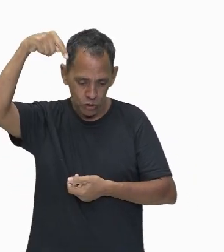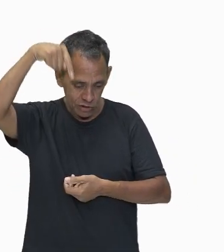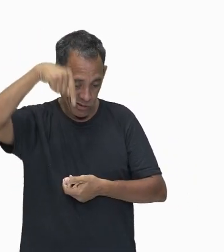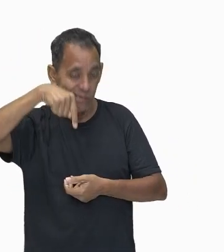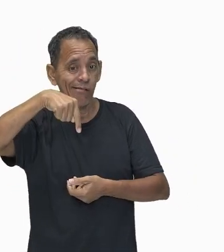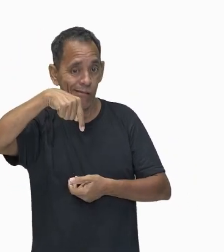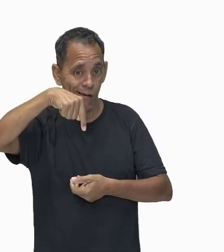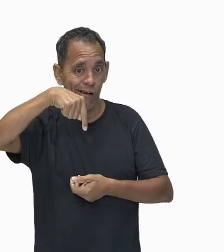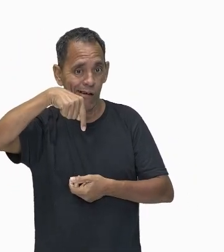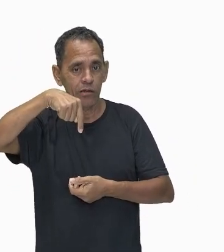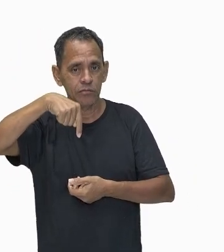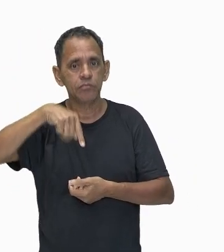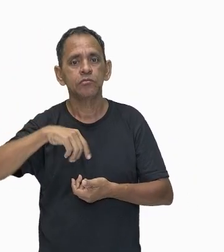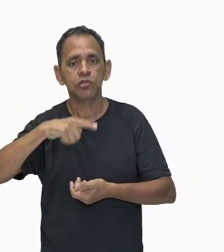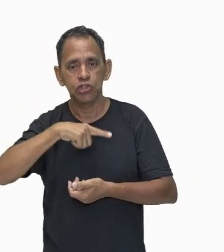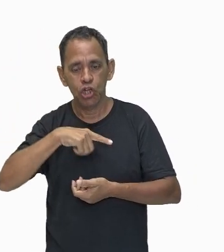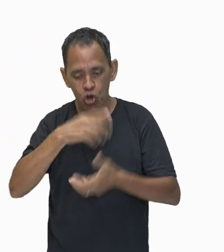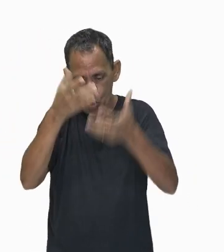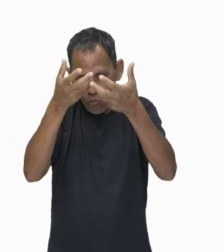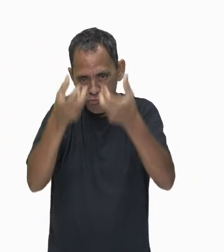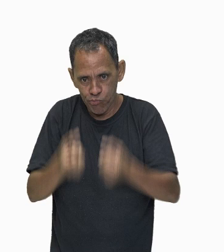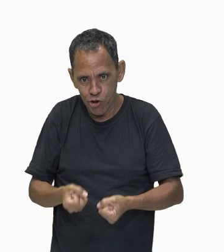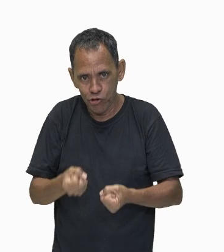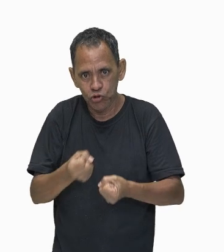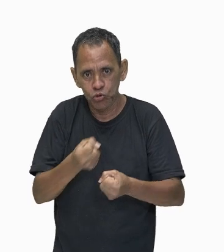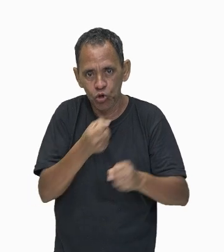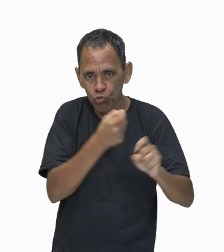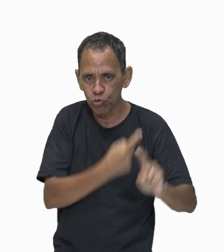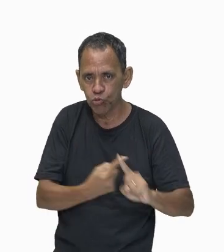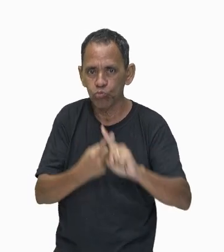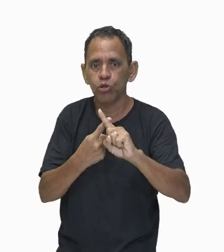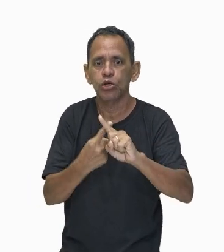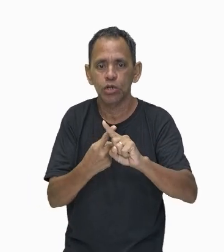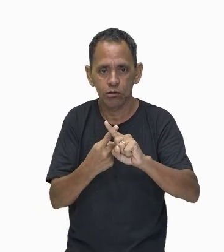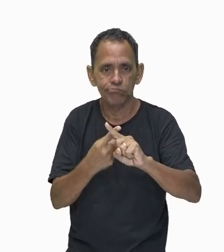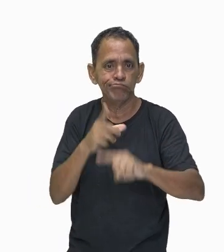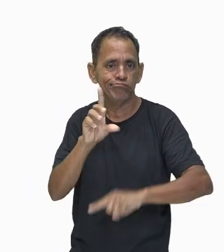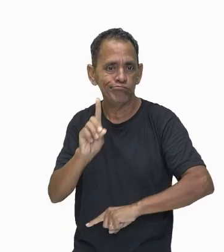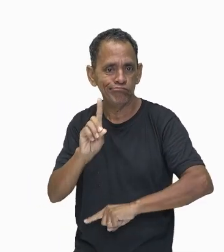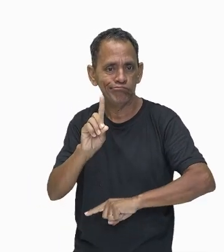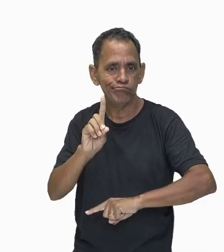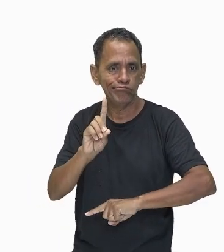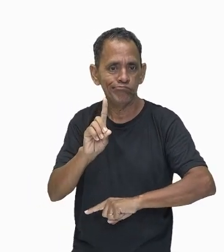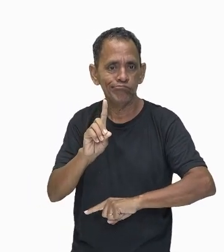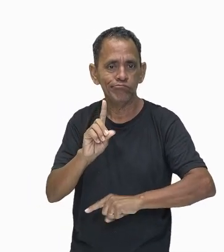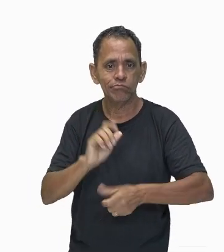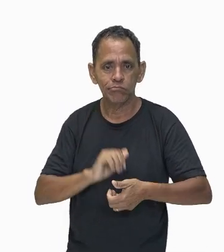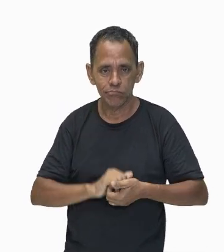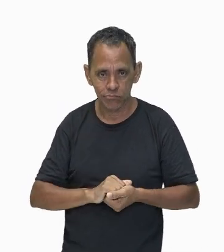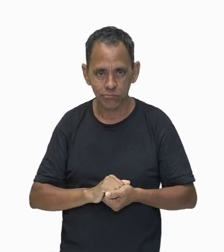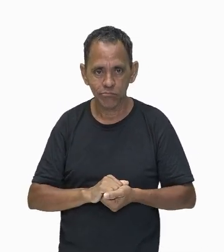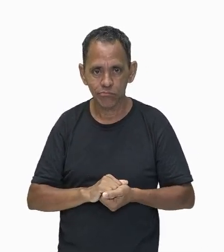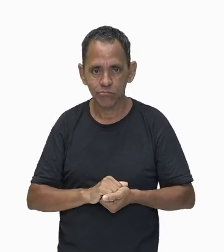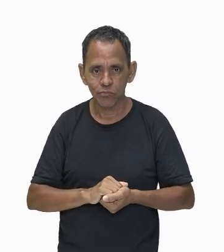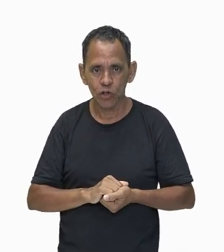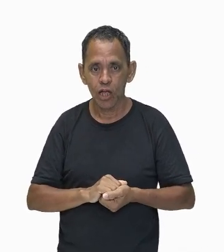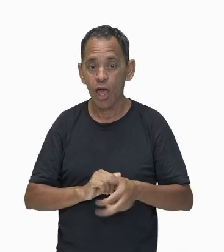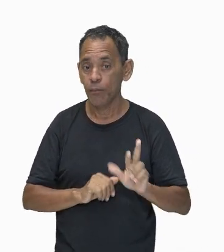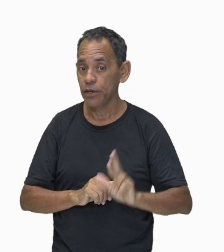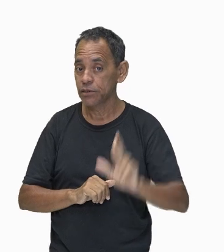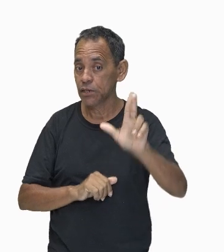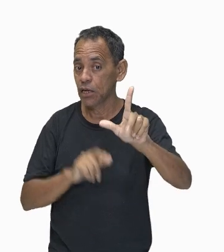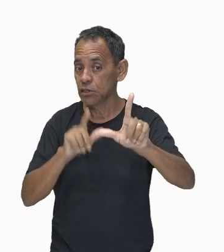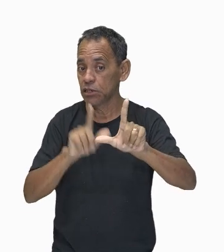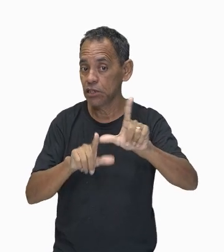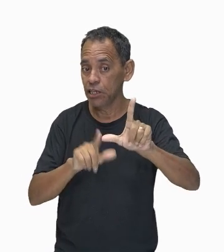o peso, vezes o deslocamento, que é a altura. E aí, como o peso